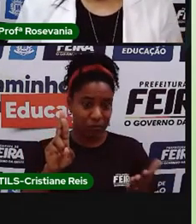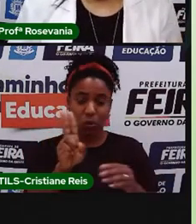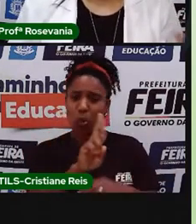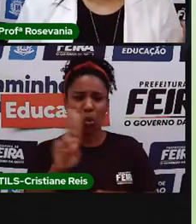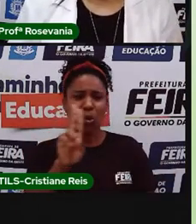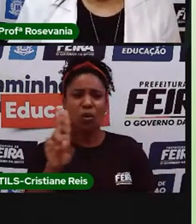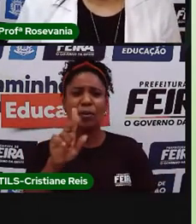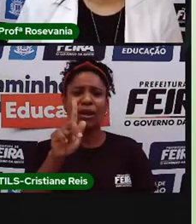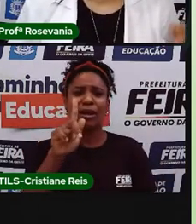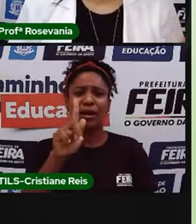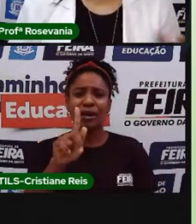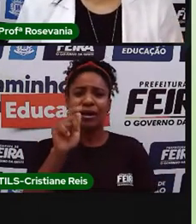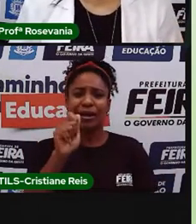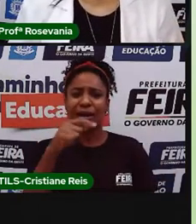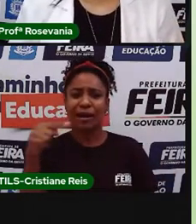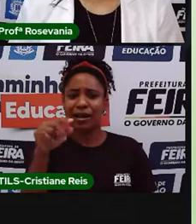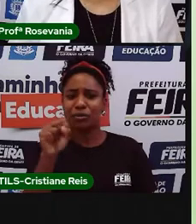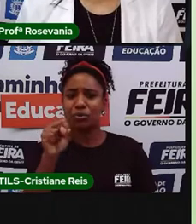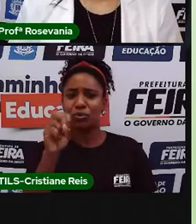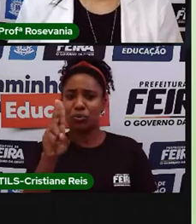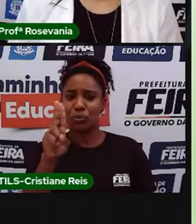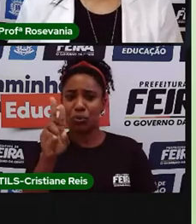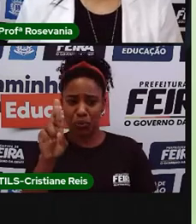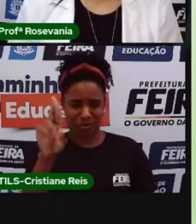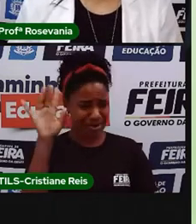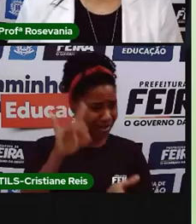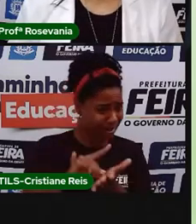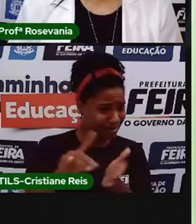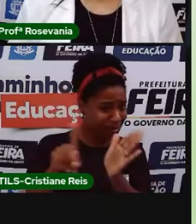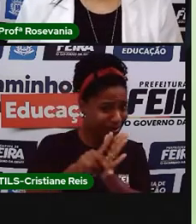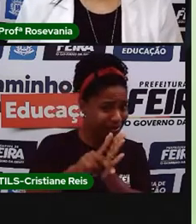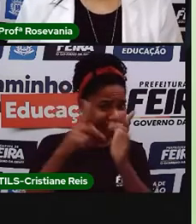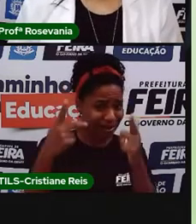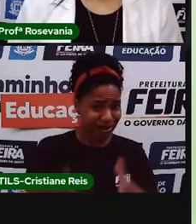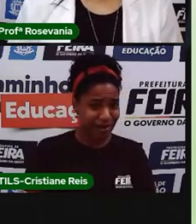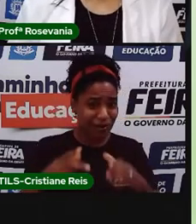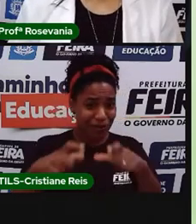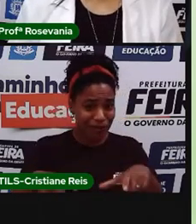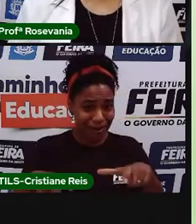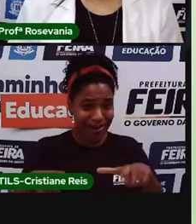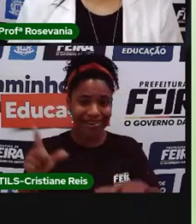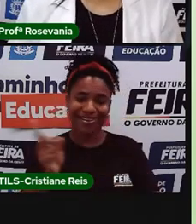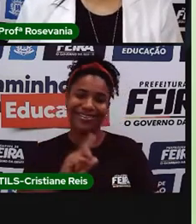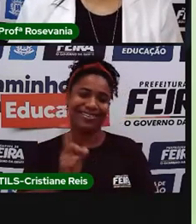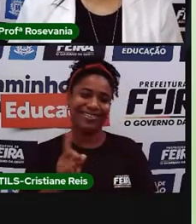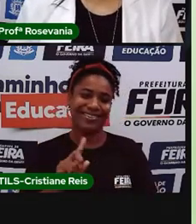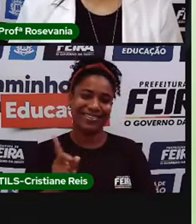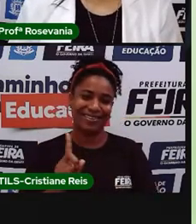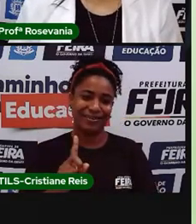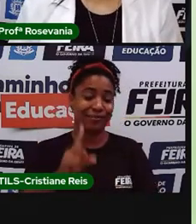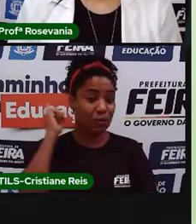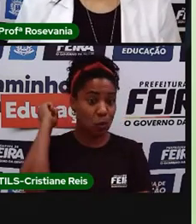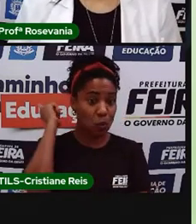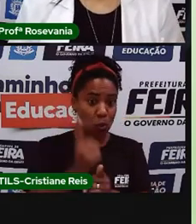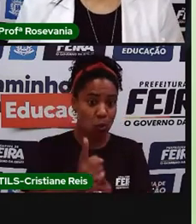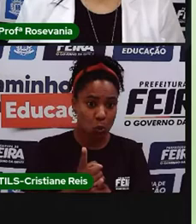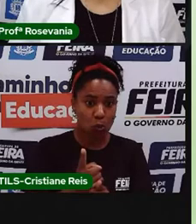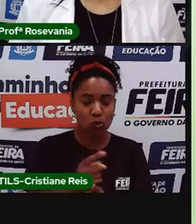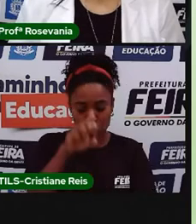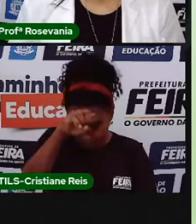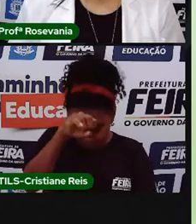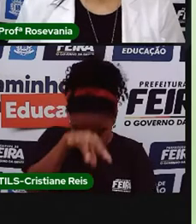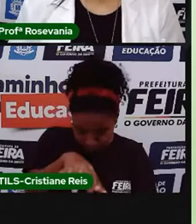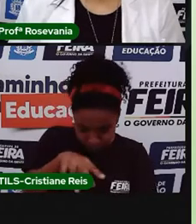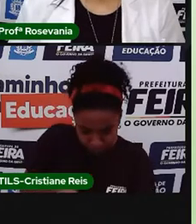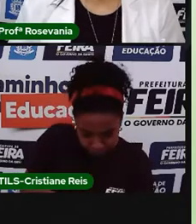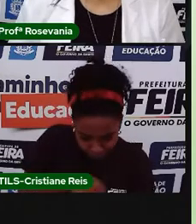foi encontrado em Gaçu, né? Mas não tem essa observaçãozinha dele lá, mas